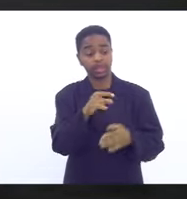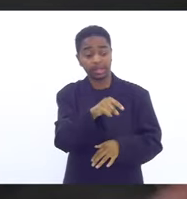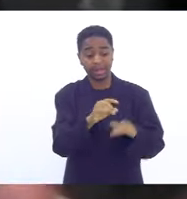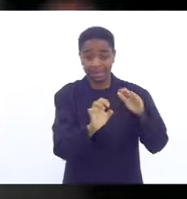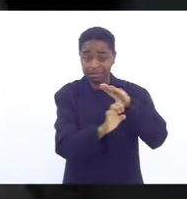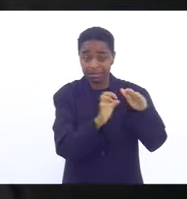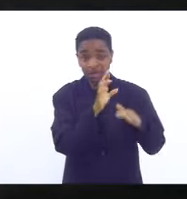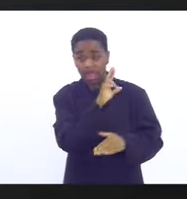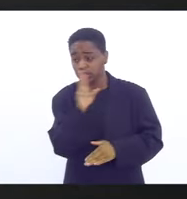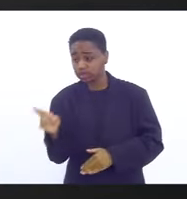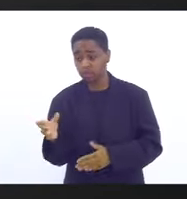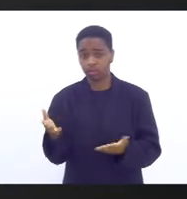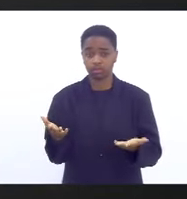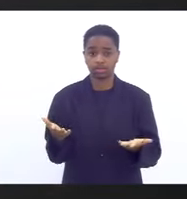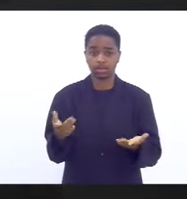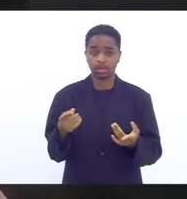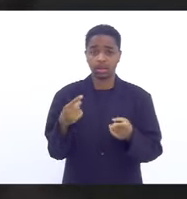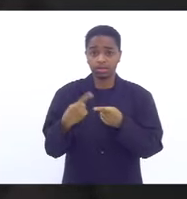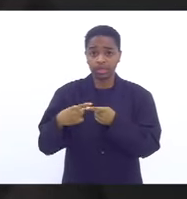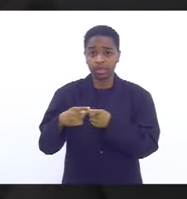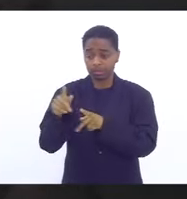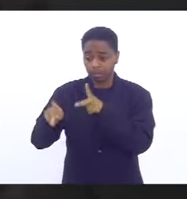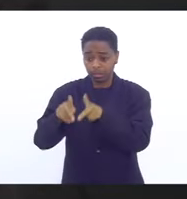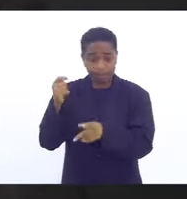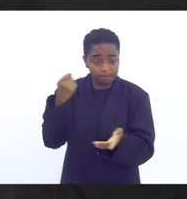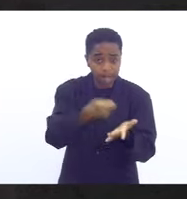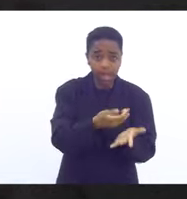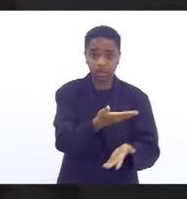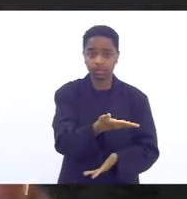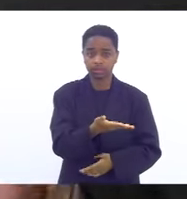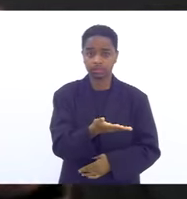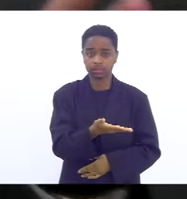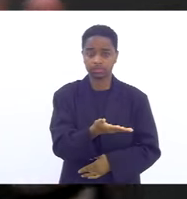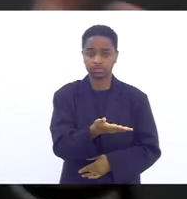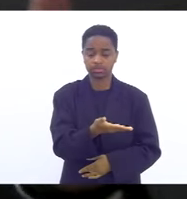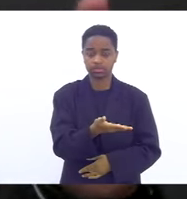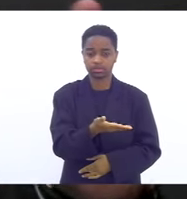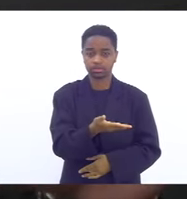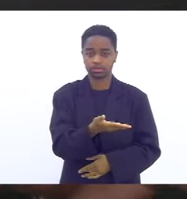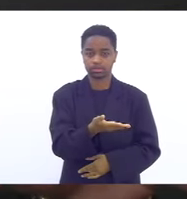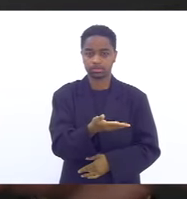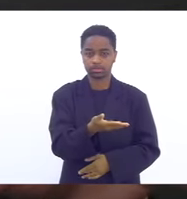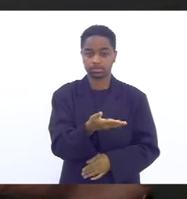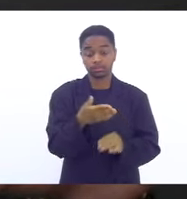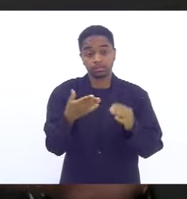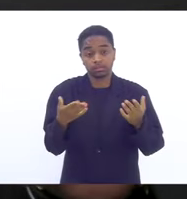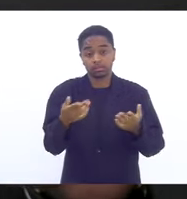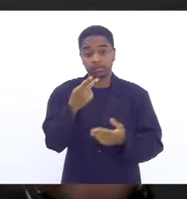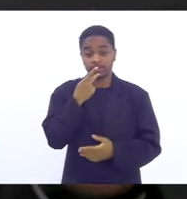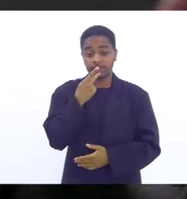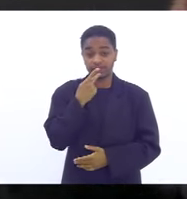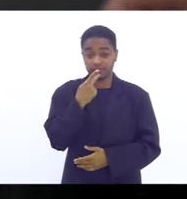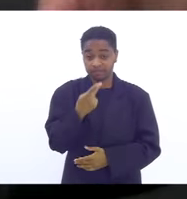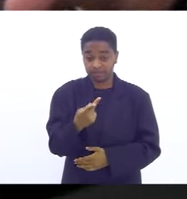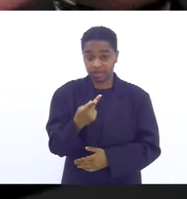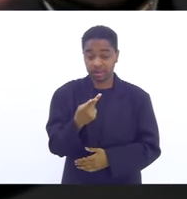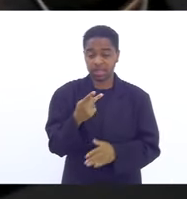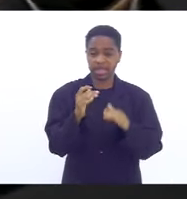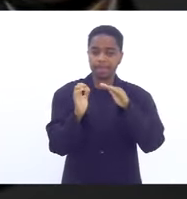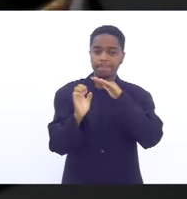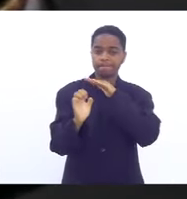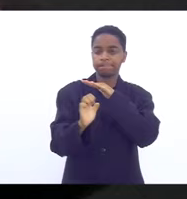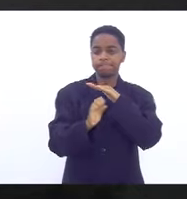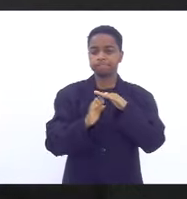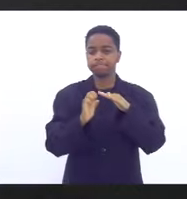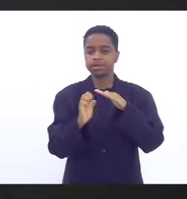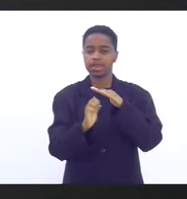dar resposta, porque ele paga a tarifa. Essa questão de dizer que a empresa